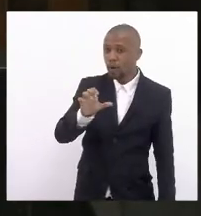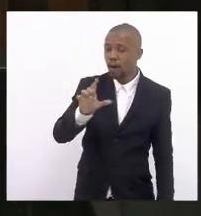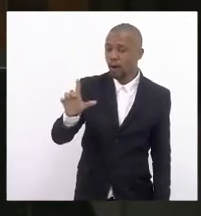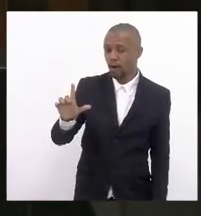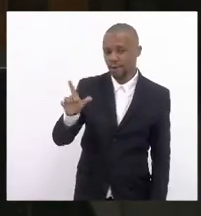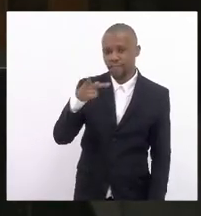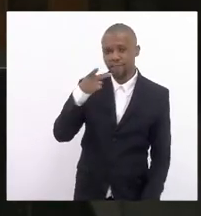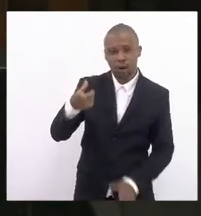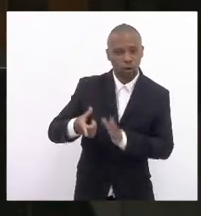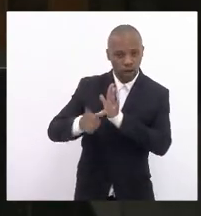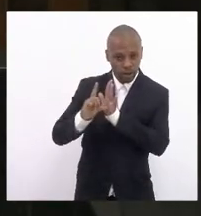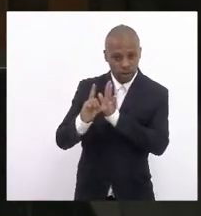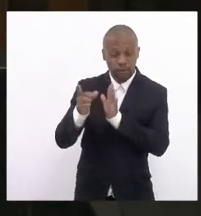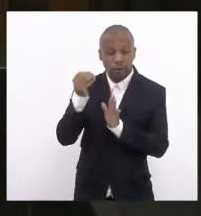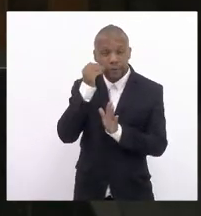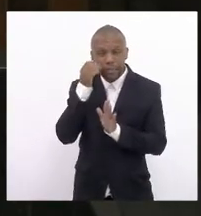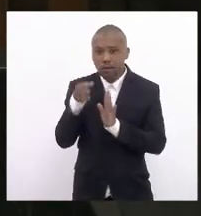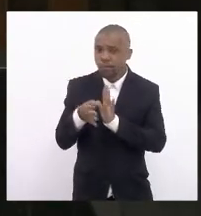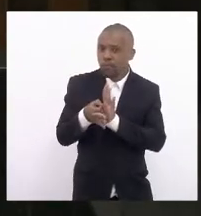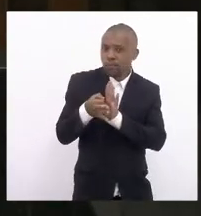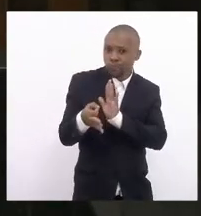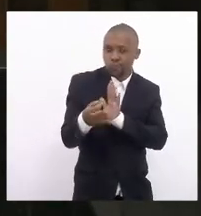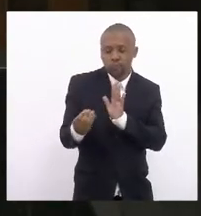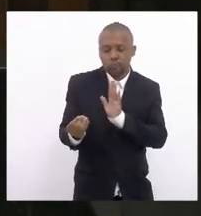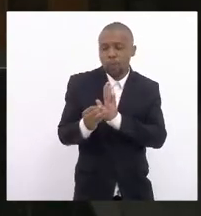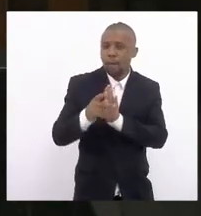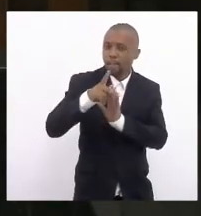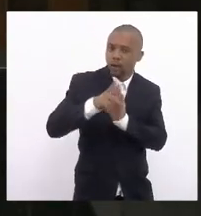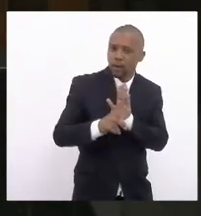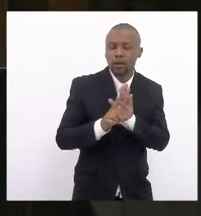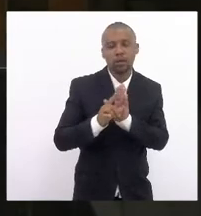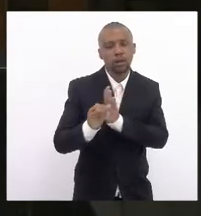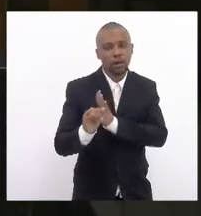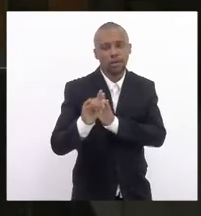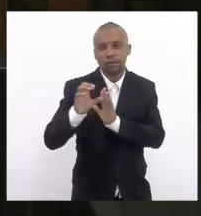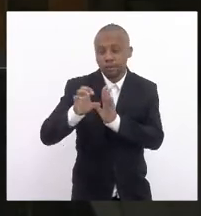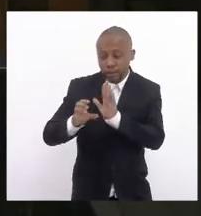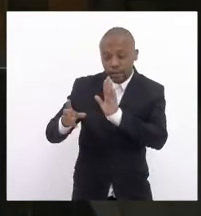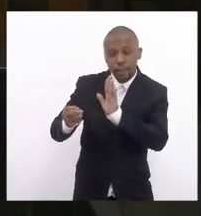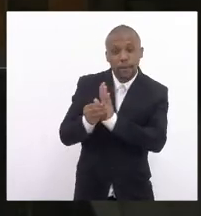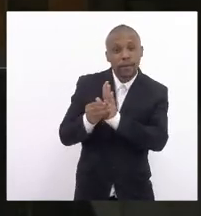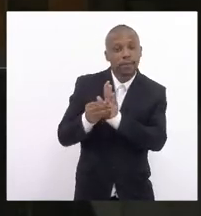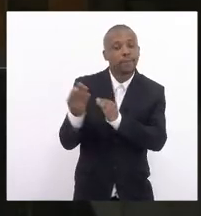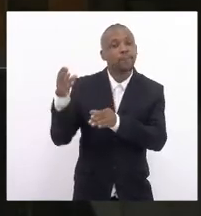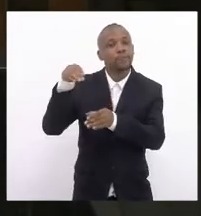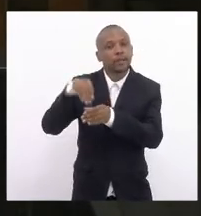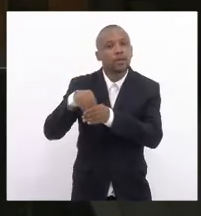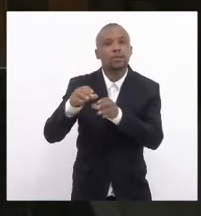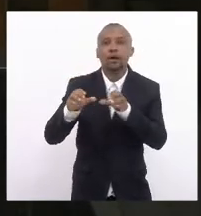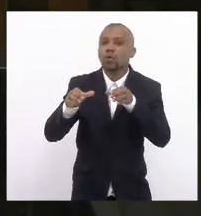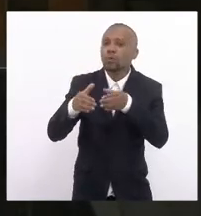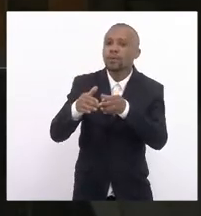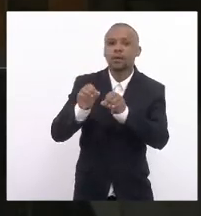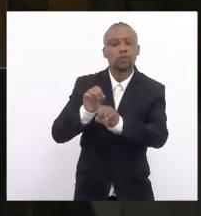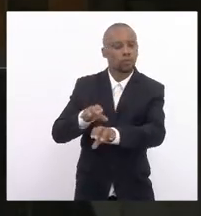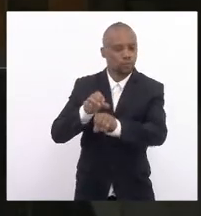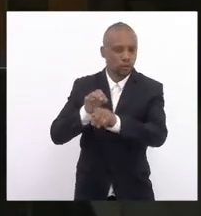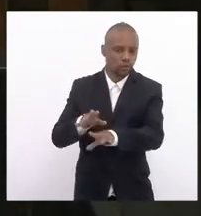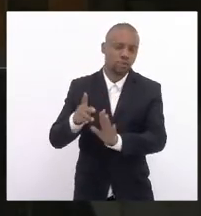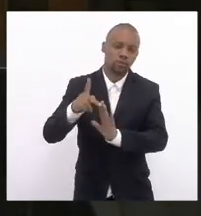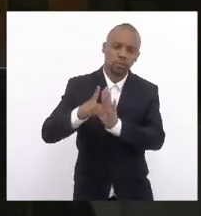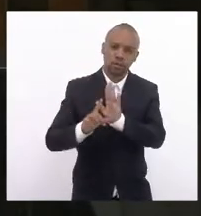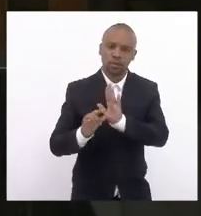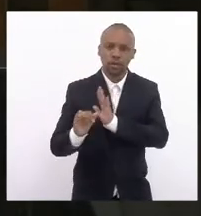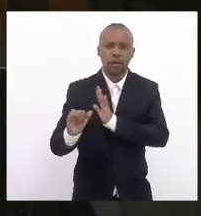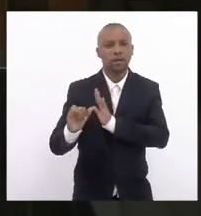ponto que eu já tentei colocar no projeto através das emendas que eu apresentei pela Comissão de Educação, né, desse projeto de lei que eu e o